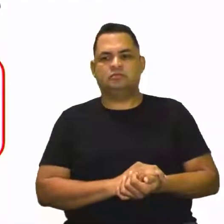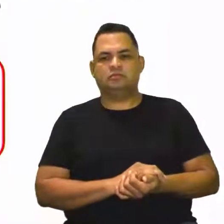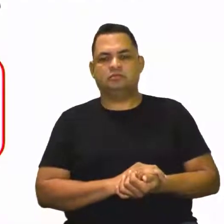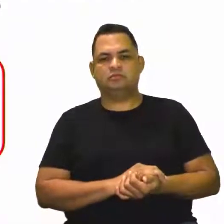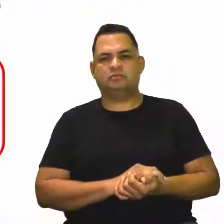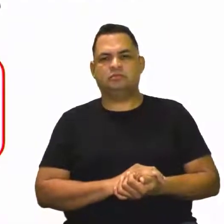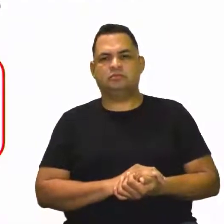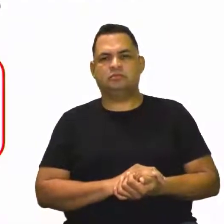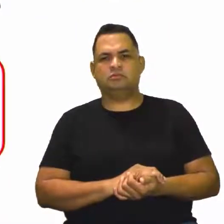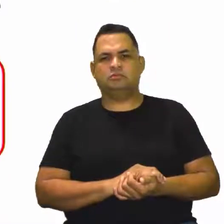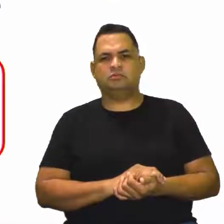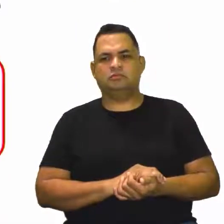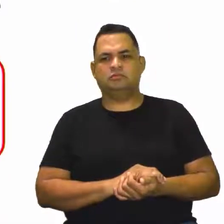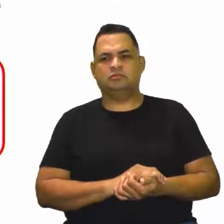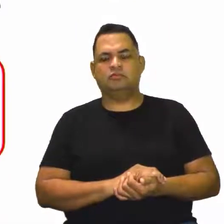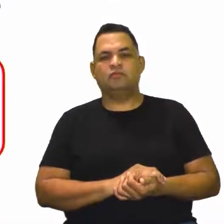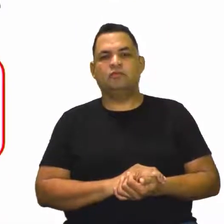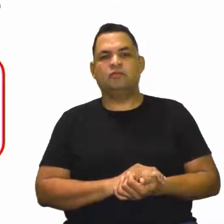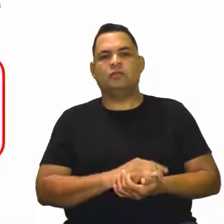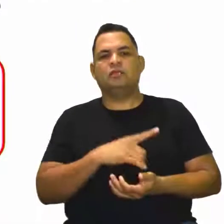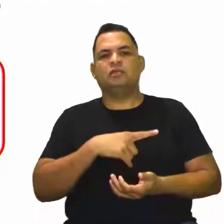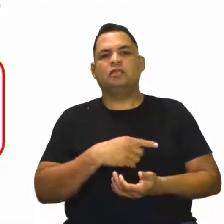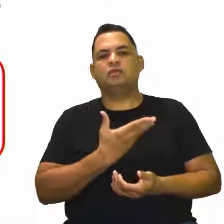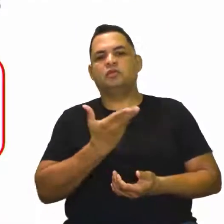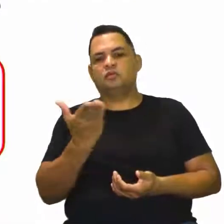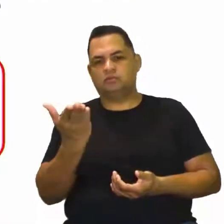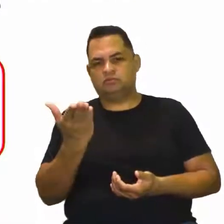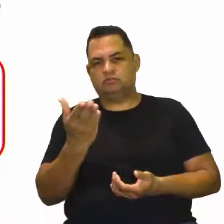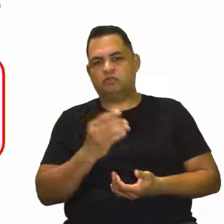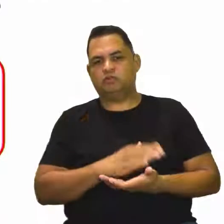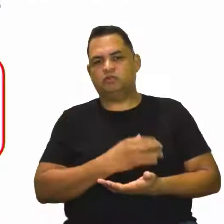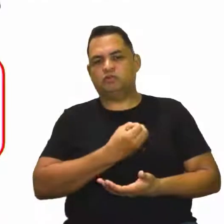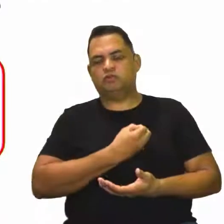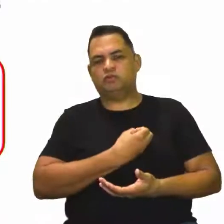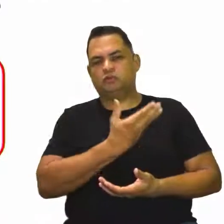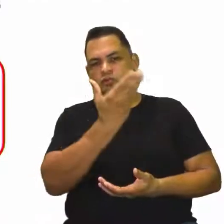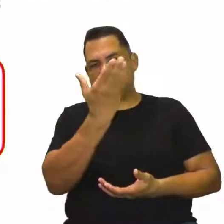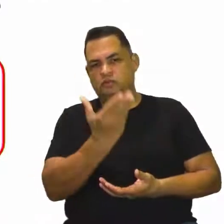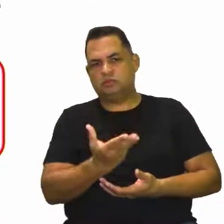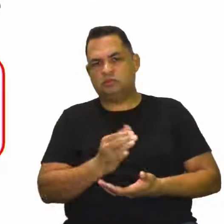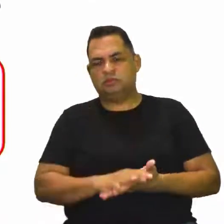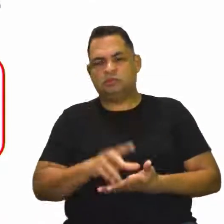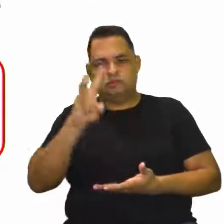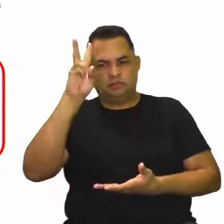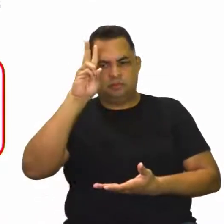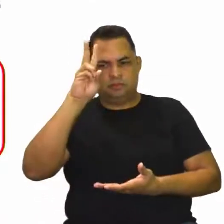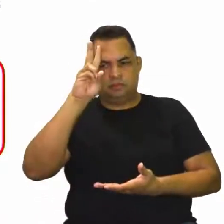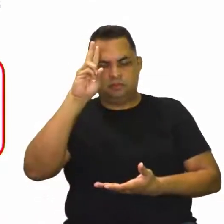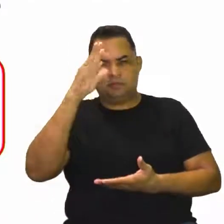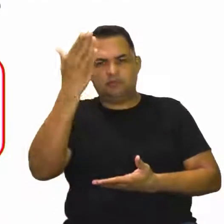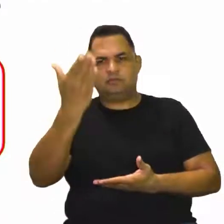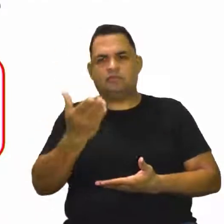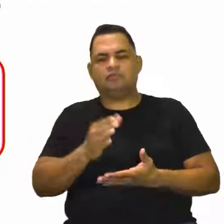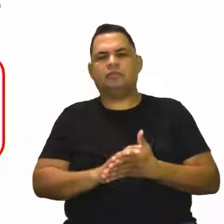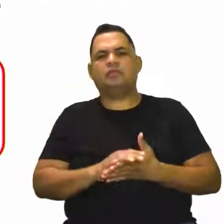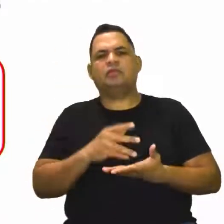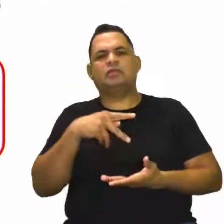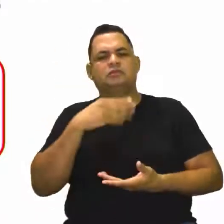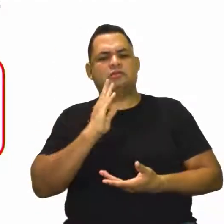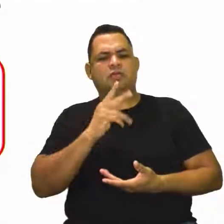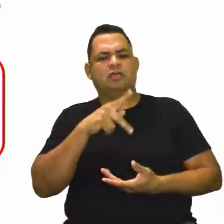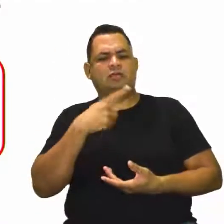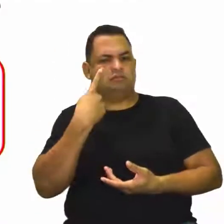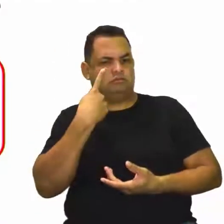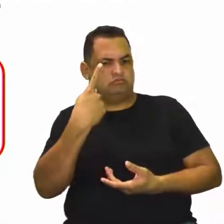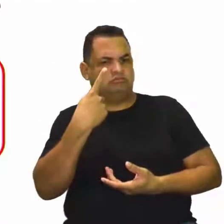E aí a gente traz aqui um outro gráfico de pizza que possivelmente você vai se lembrar, você vai falar assim, eu acho que eu já vi esse